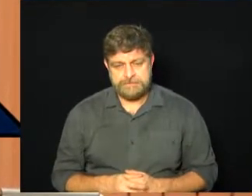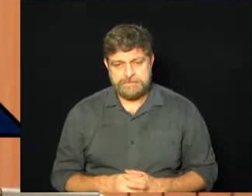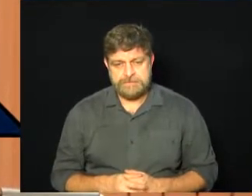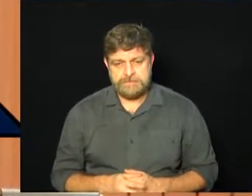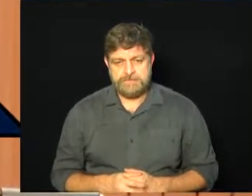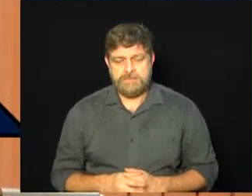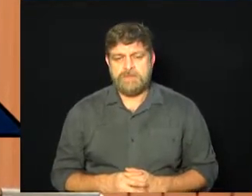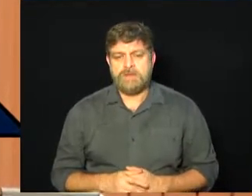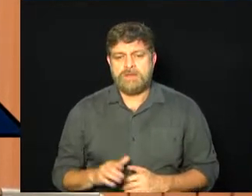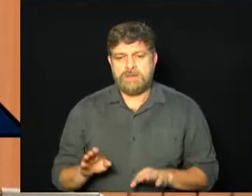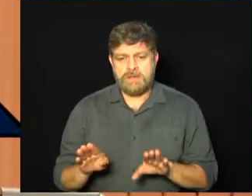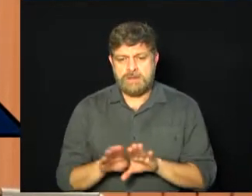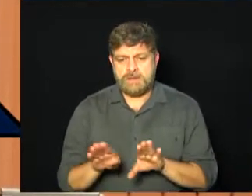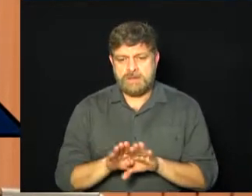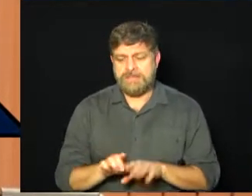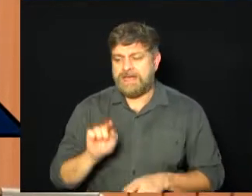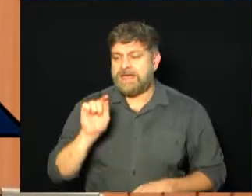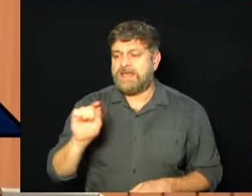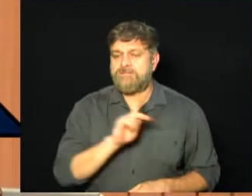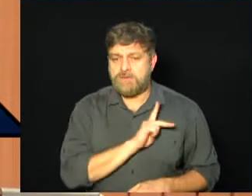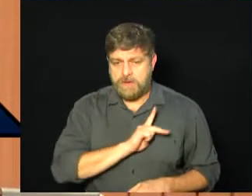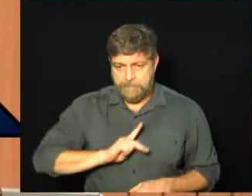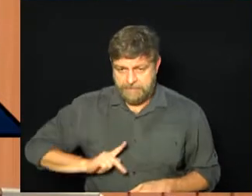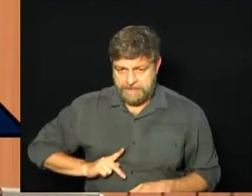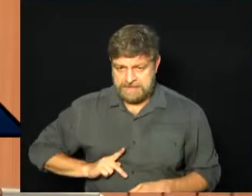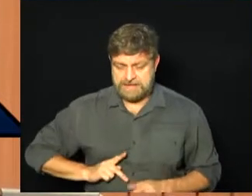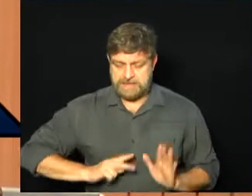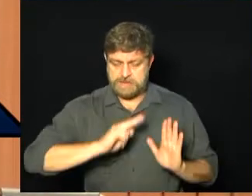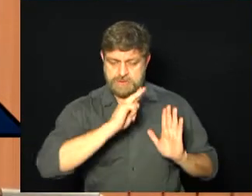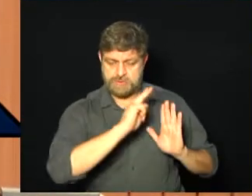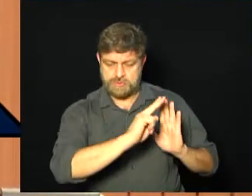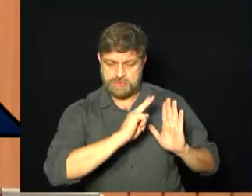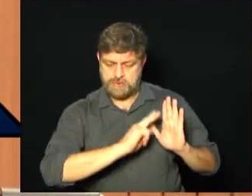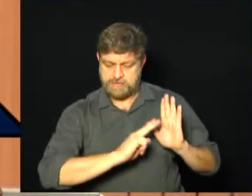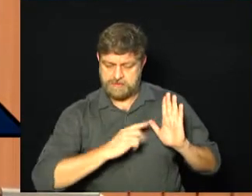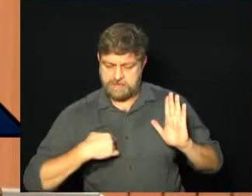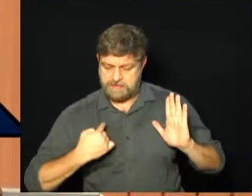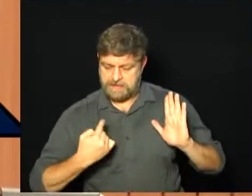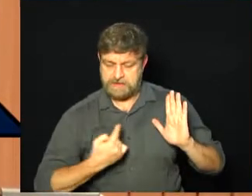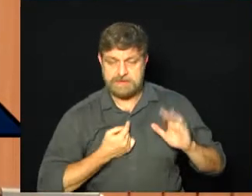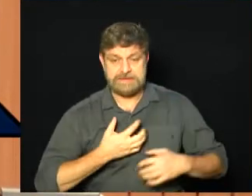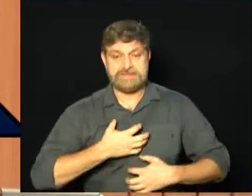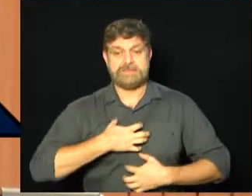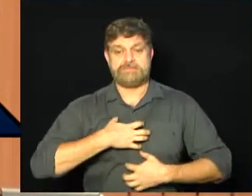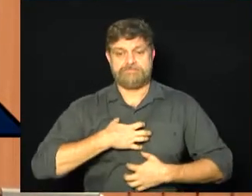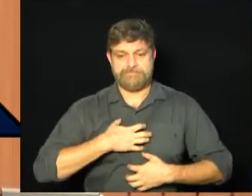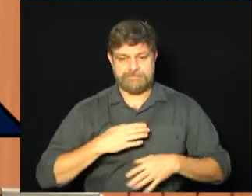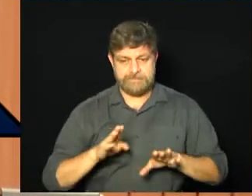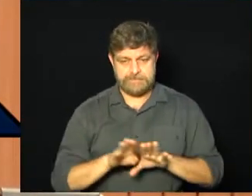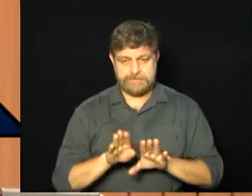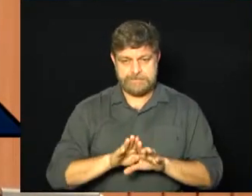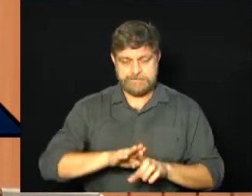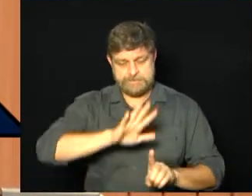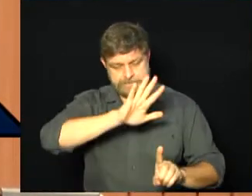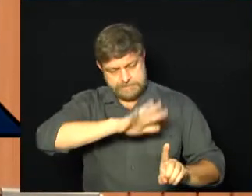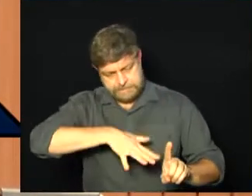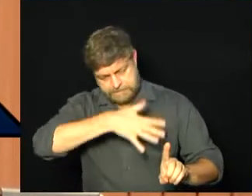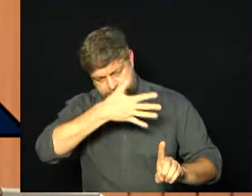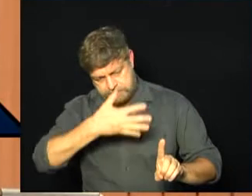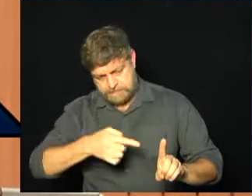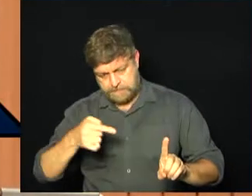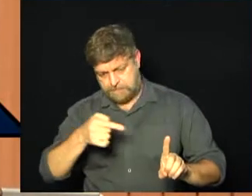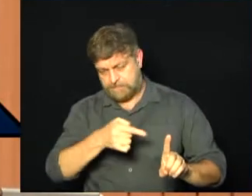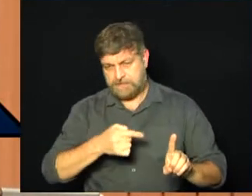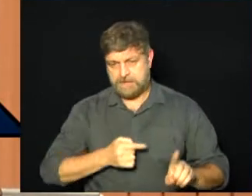citar alguns dos presidentes do CCLA para que a gente possa também fazer o reconhecimento daqueles que